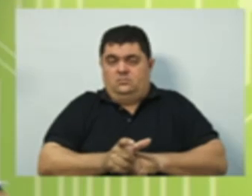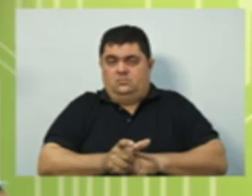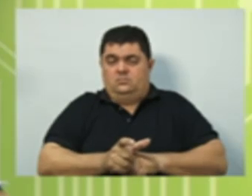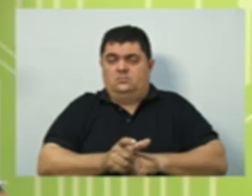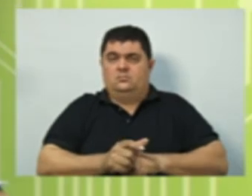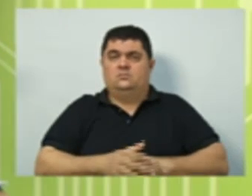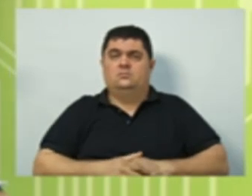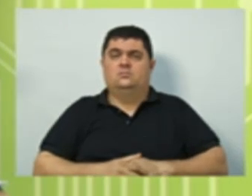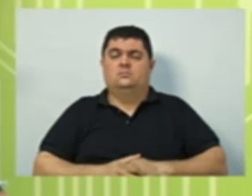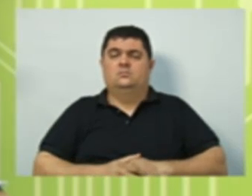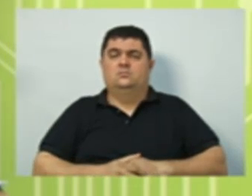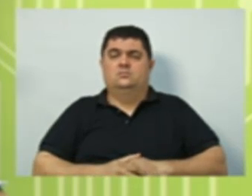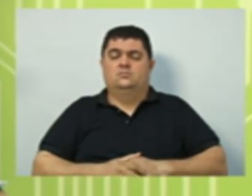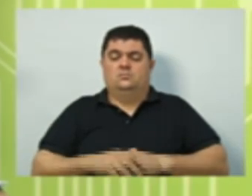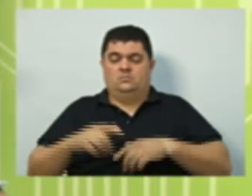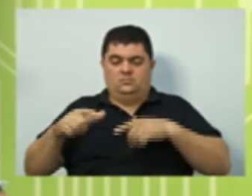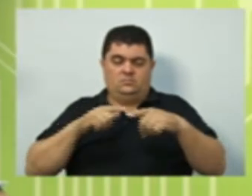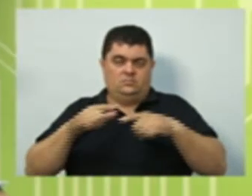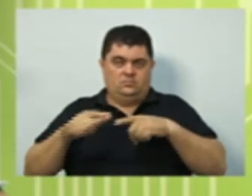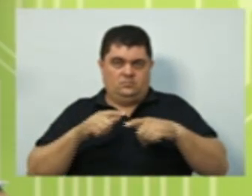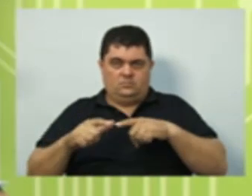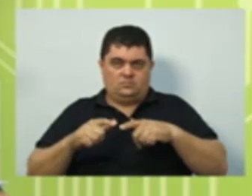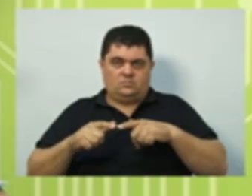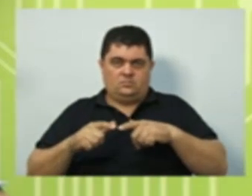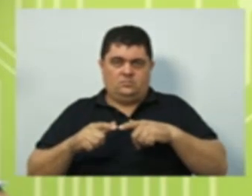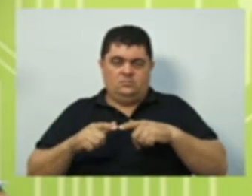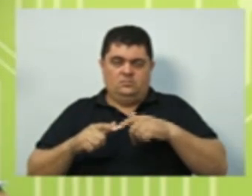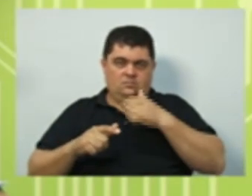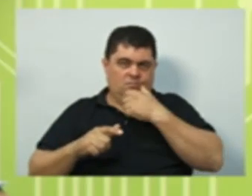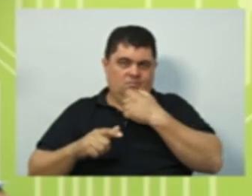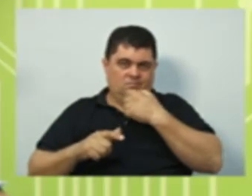conceito. O trabalho também, ele